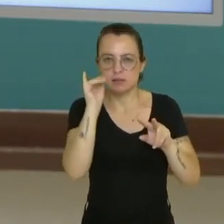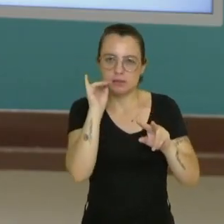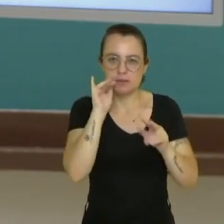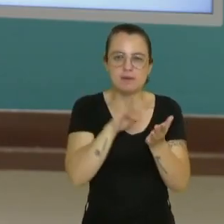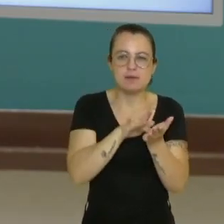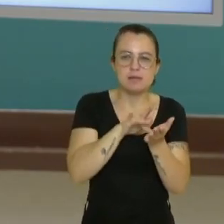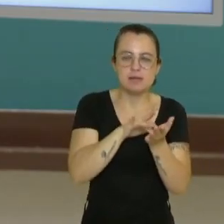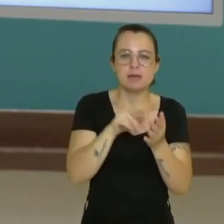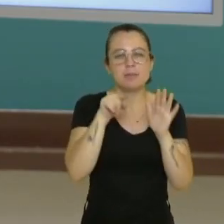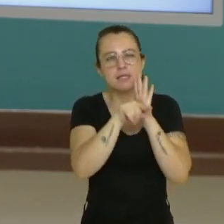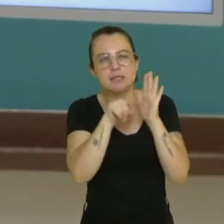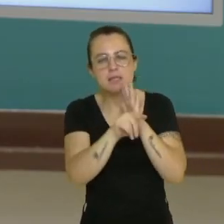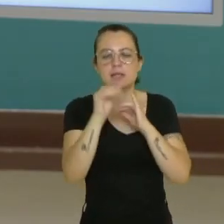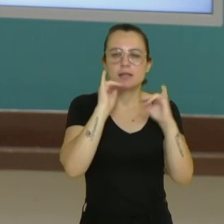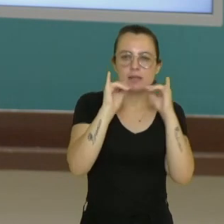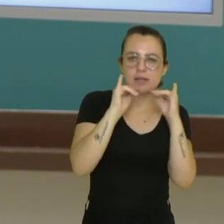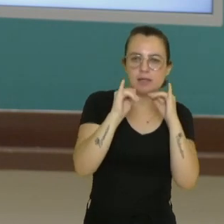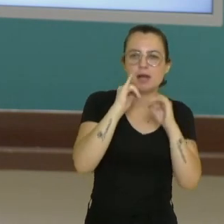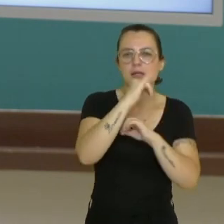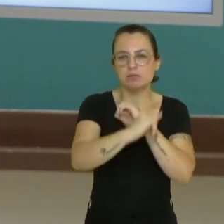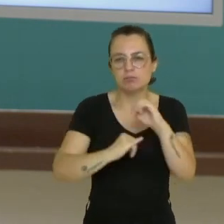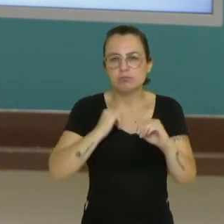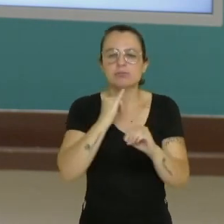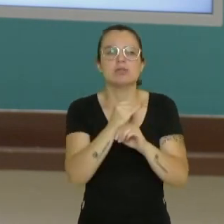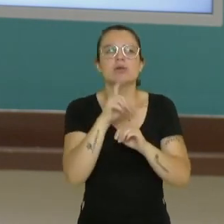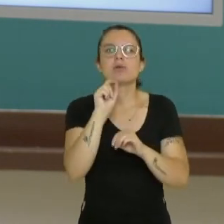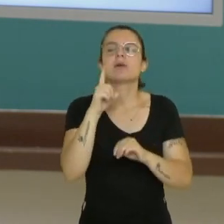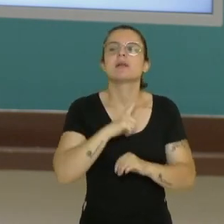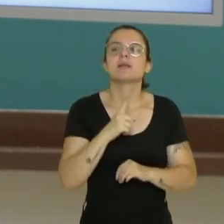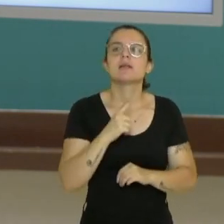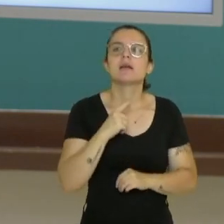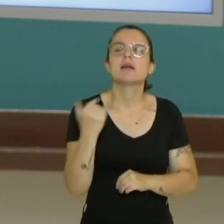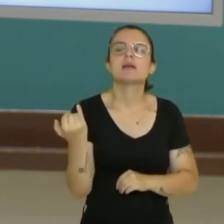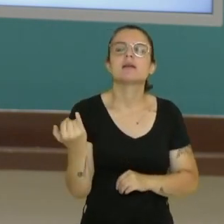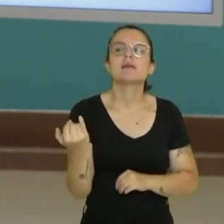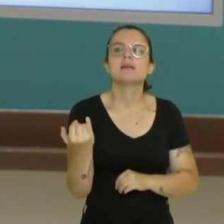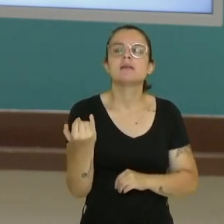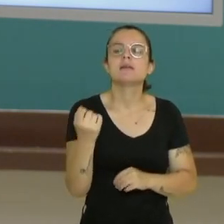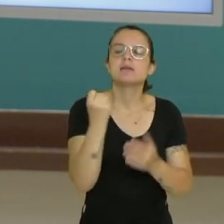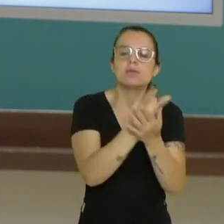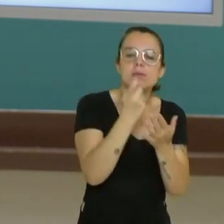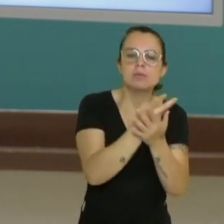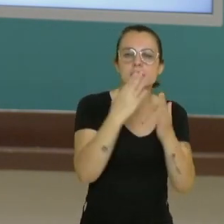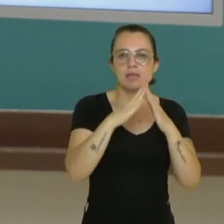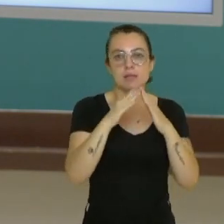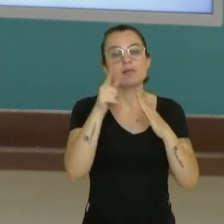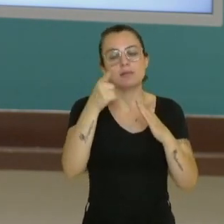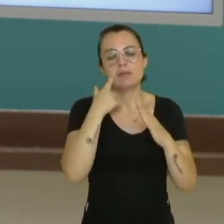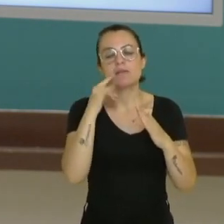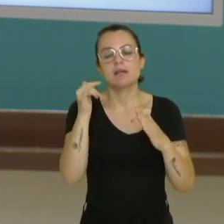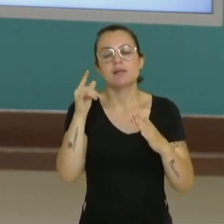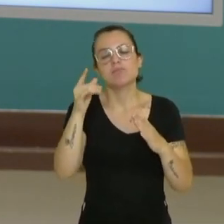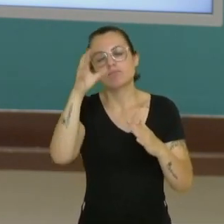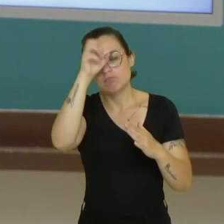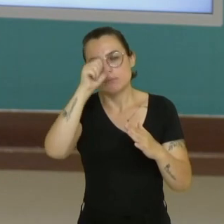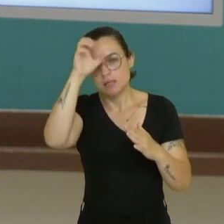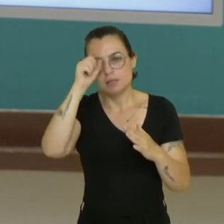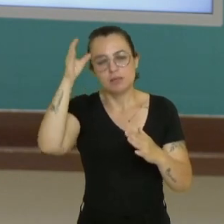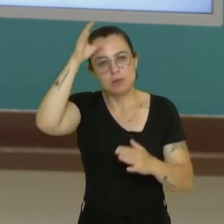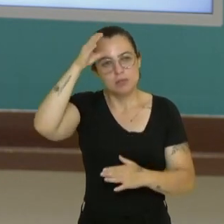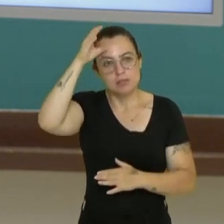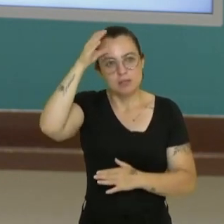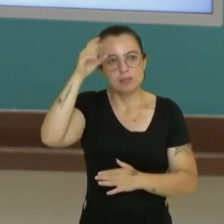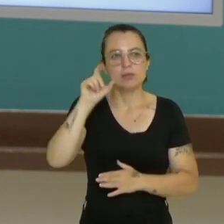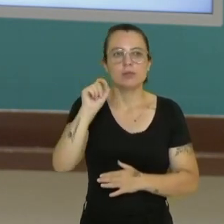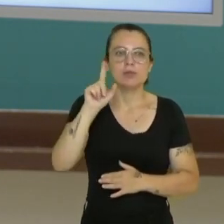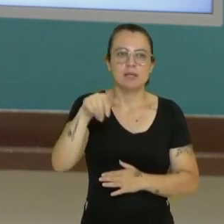pesquisa na internet, ali pelo celular, qual que seriam os valores gastos dentro ali, porque ali você já vai tomando consciência